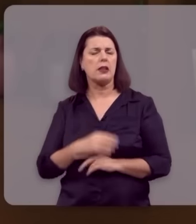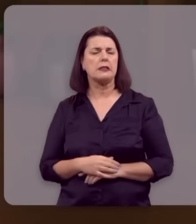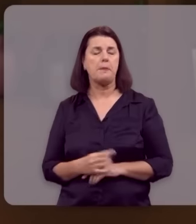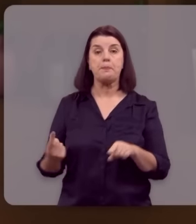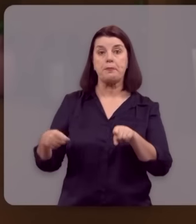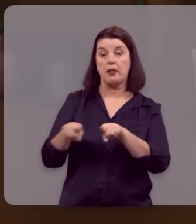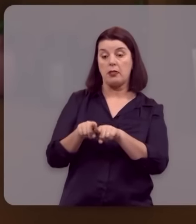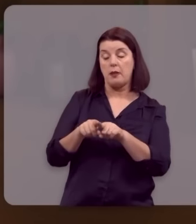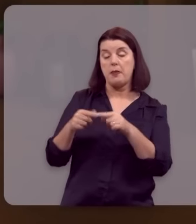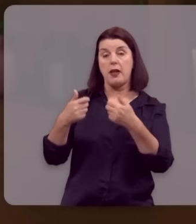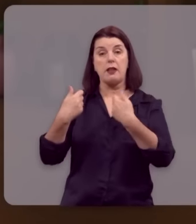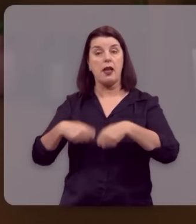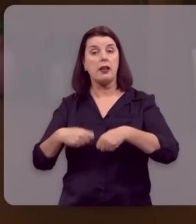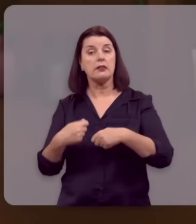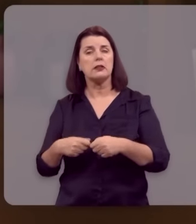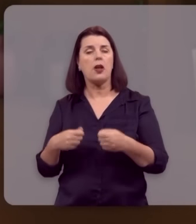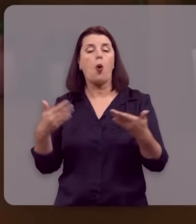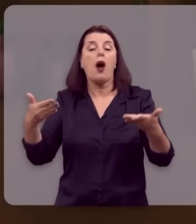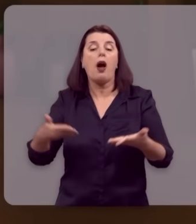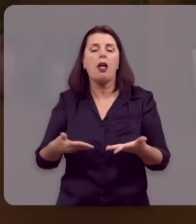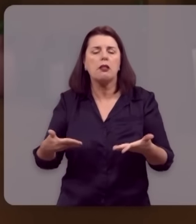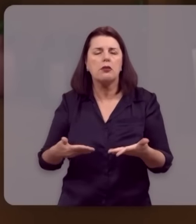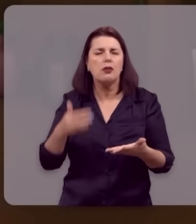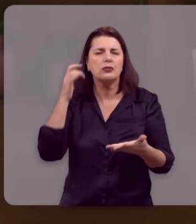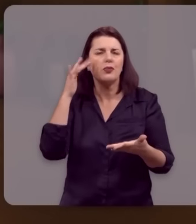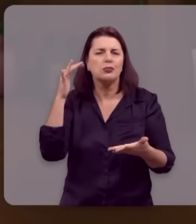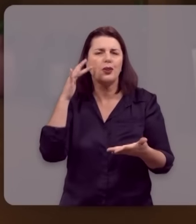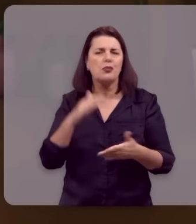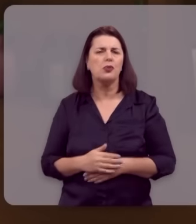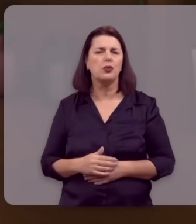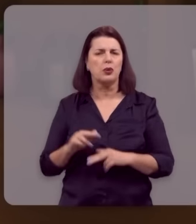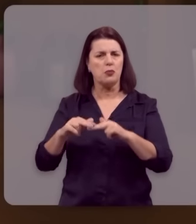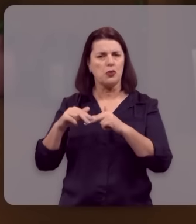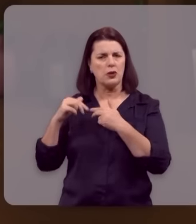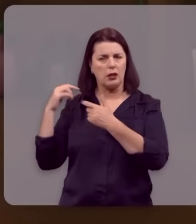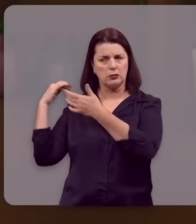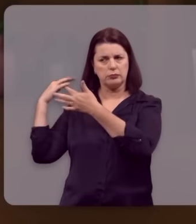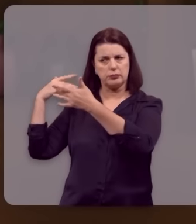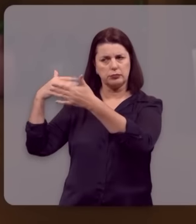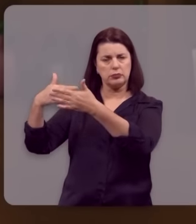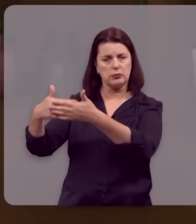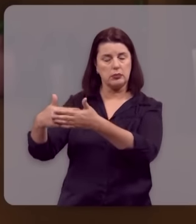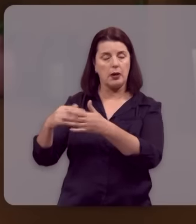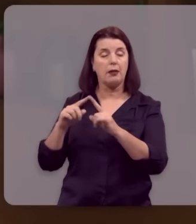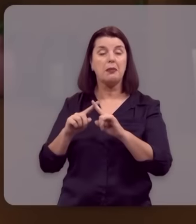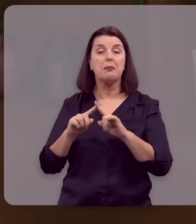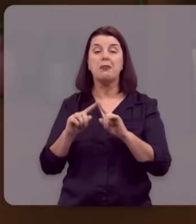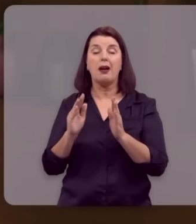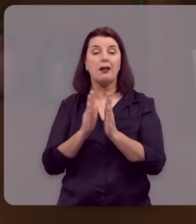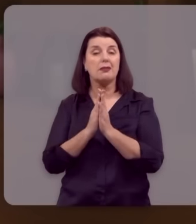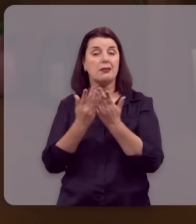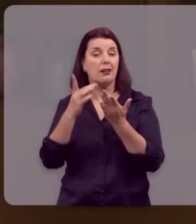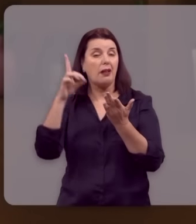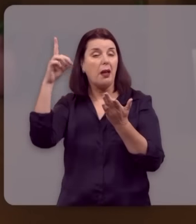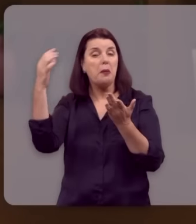Também haverá necessidade de atualização do seu conteúdo, pois a Bíblia é